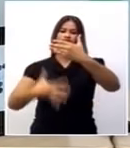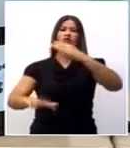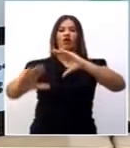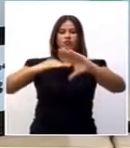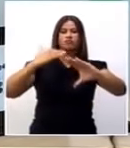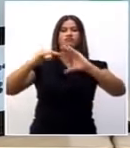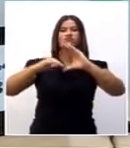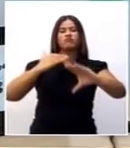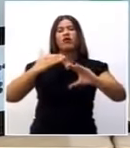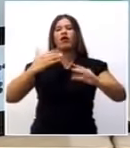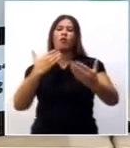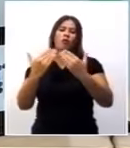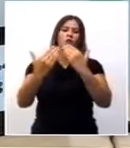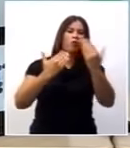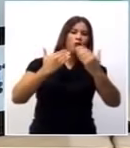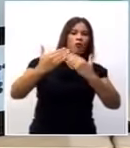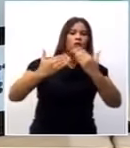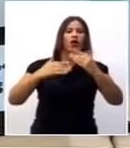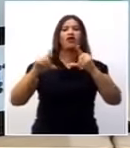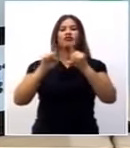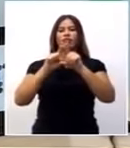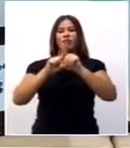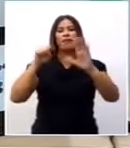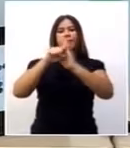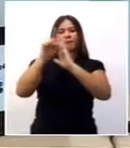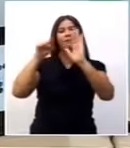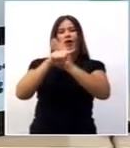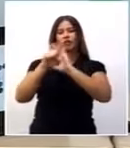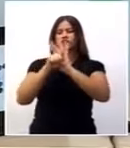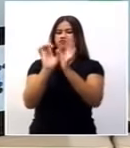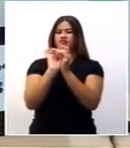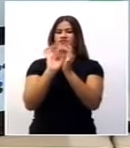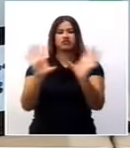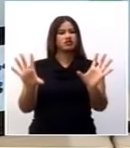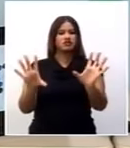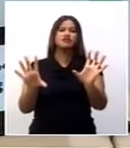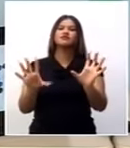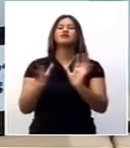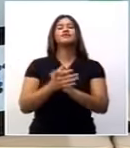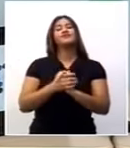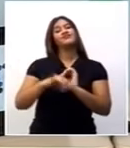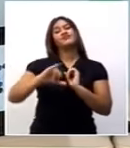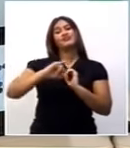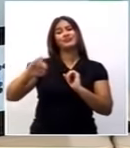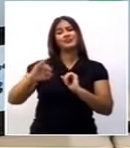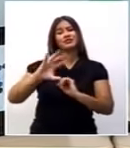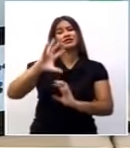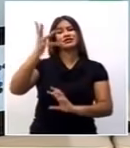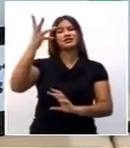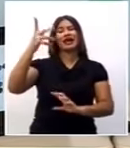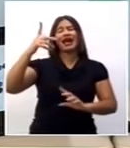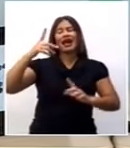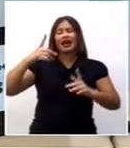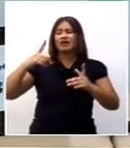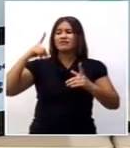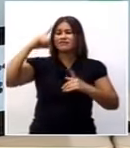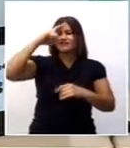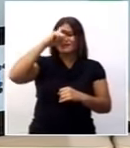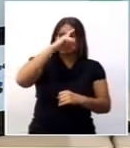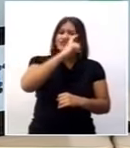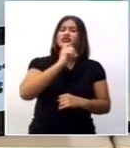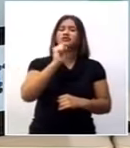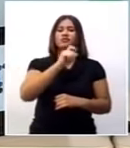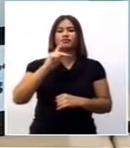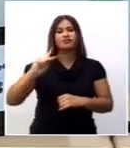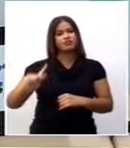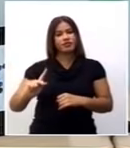tirarem dúvidas, fazerem perguntas. Utilizem o chat, tá bem? Caso surja alguma dificuldade com a utilização do